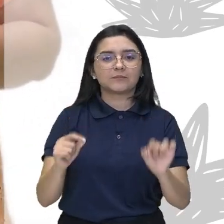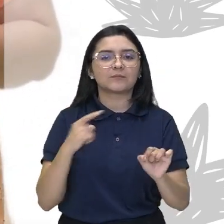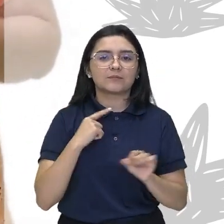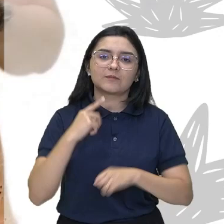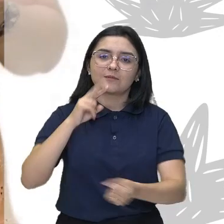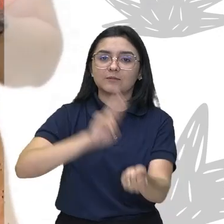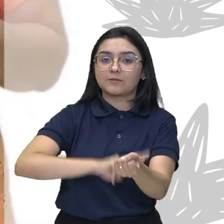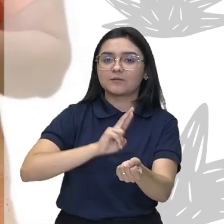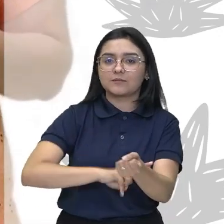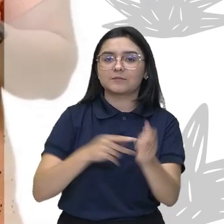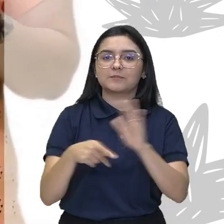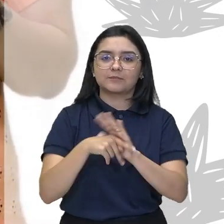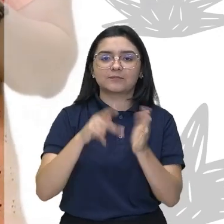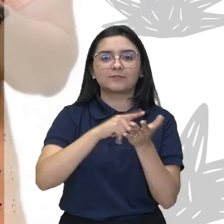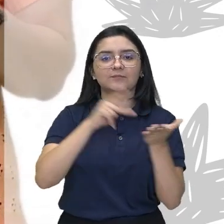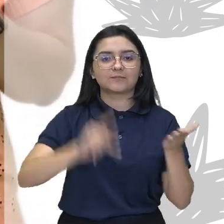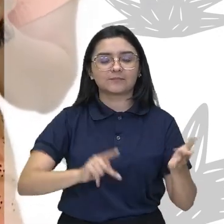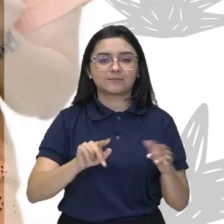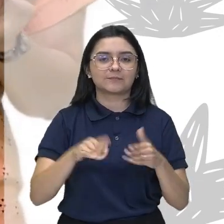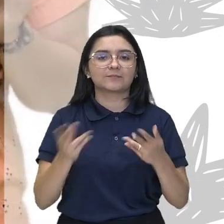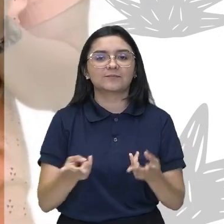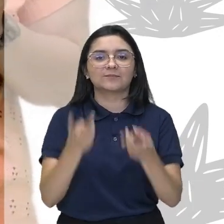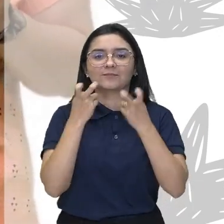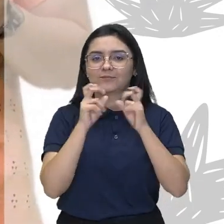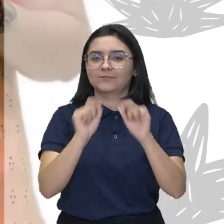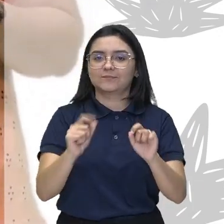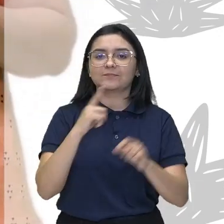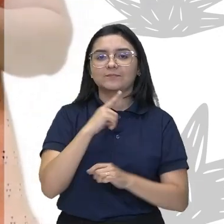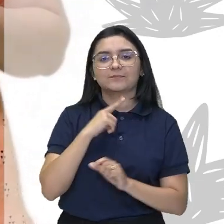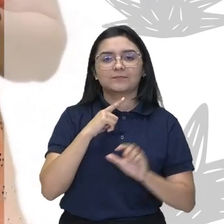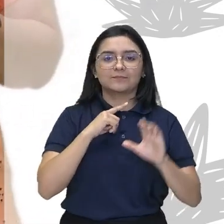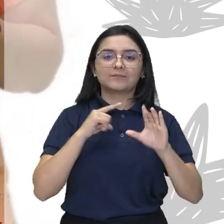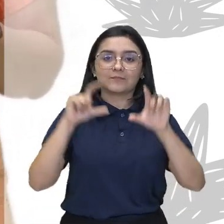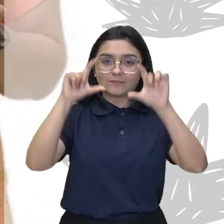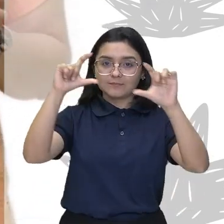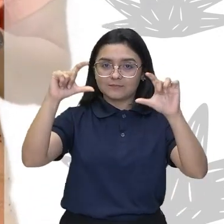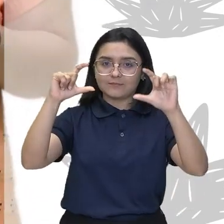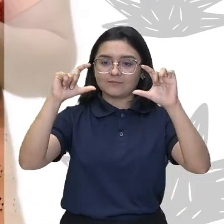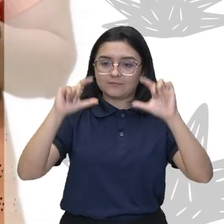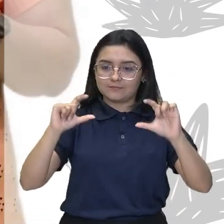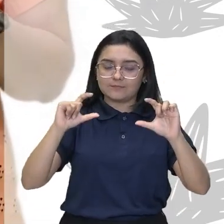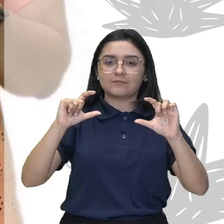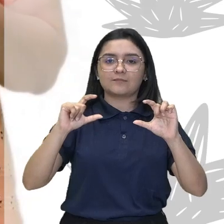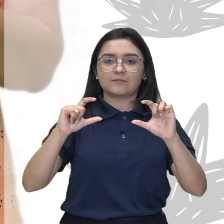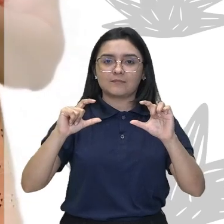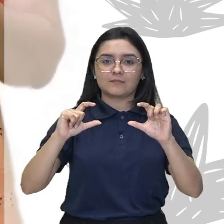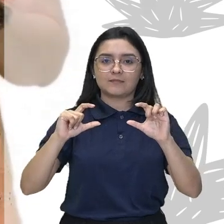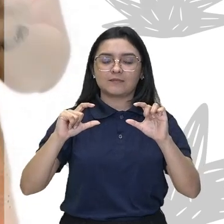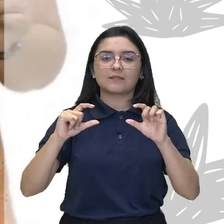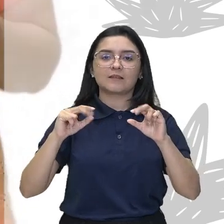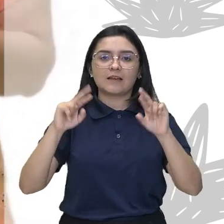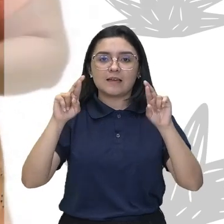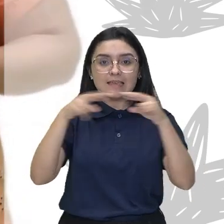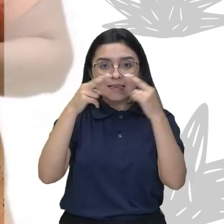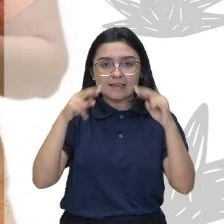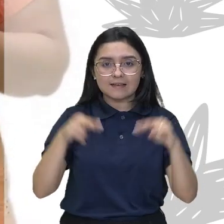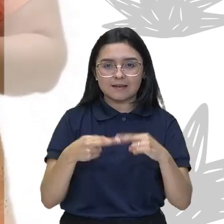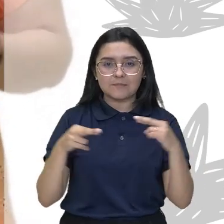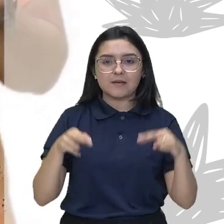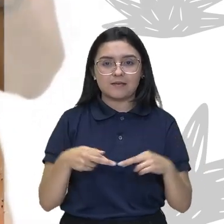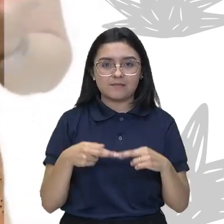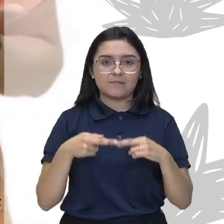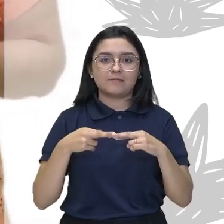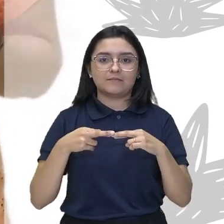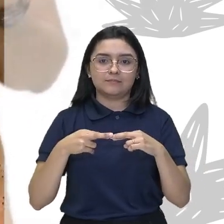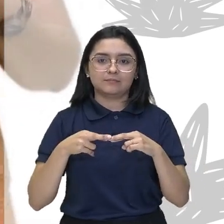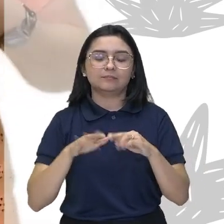ritmo de poema, porque a gente vê que temos um verso rimando com o outro sendo intercalado por um verso que não rima.